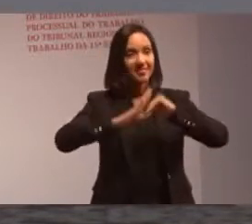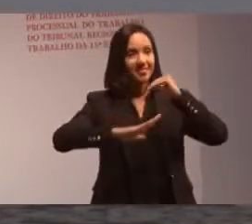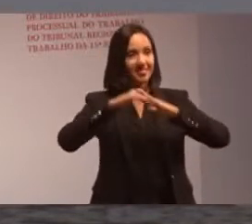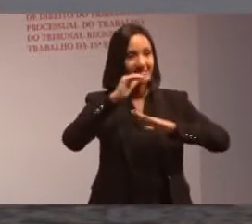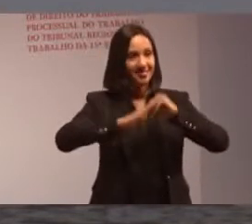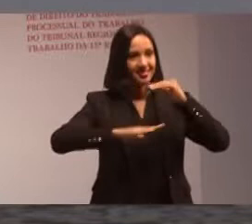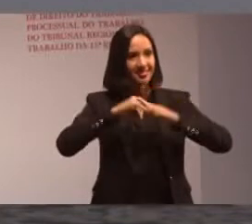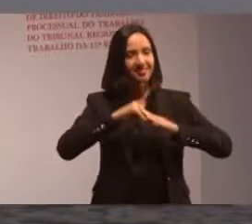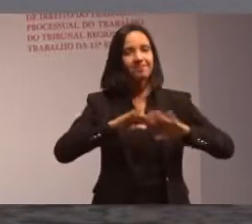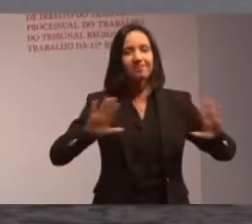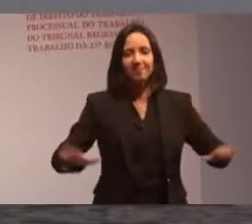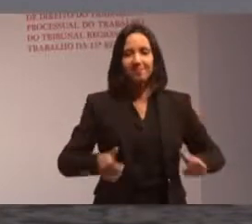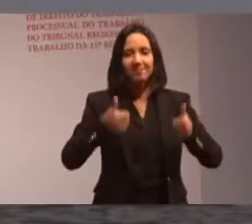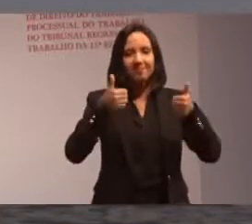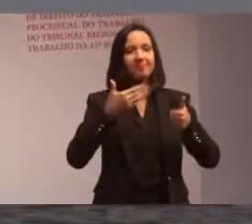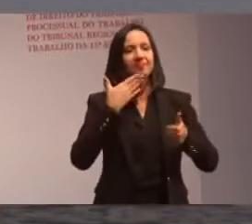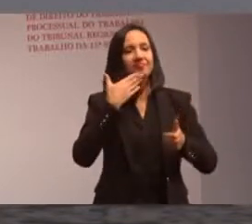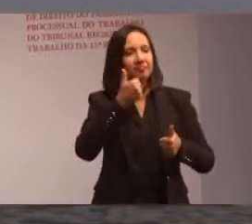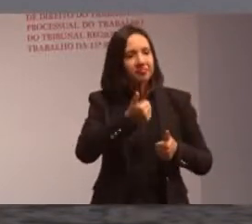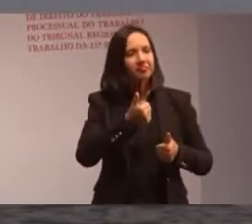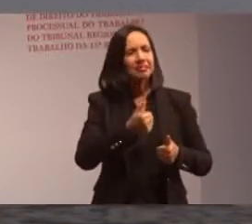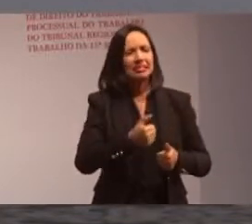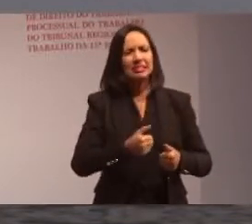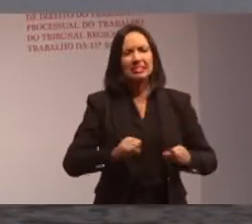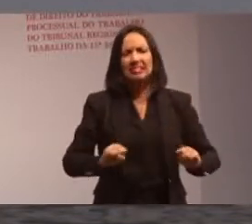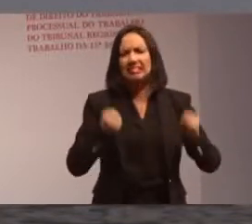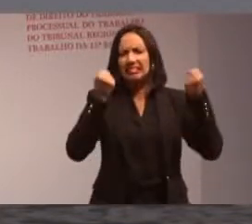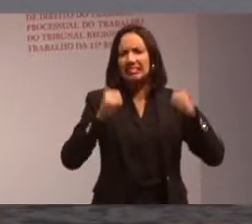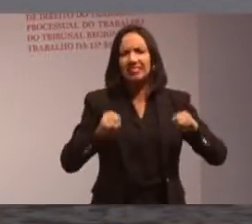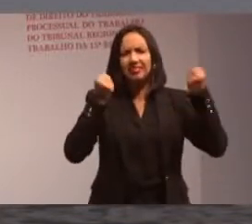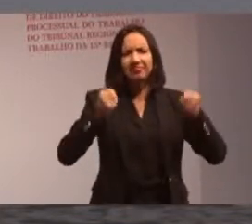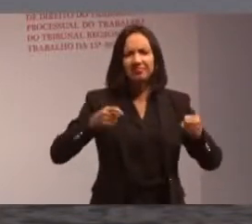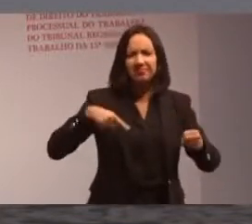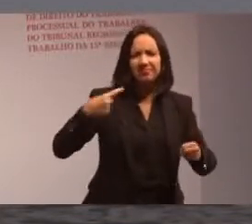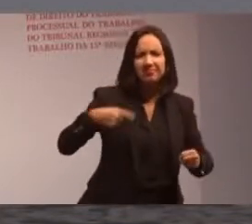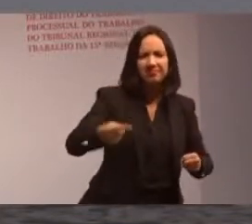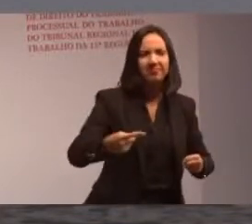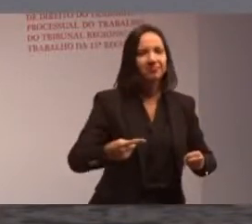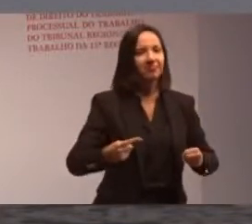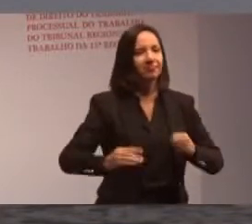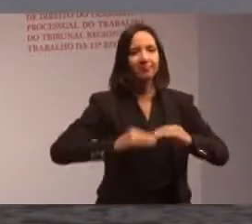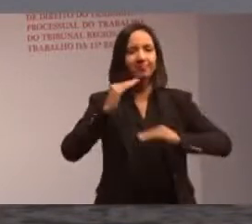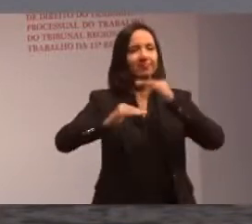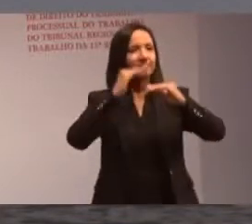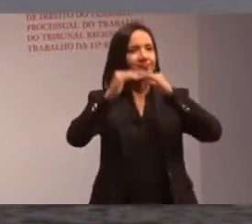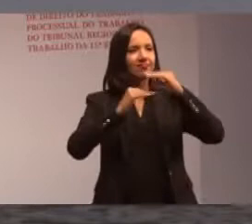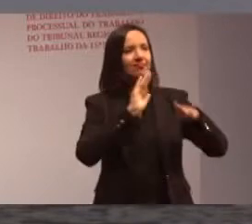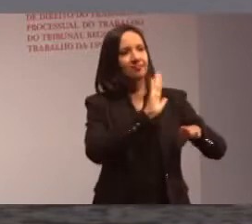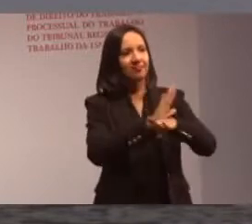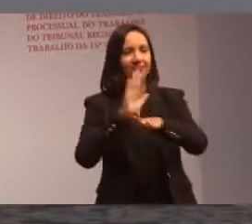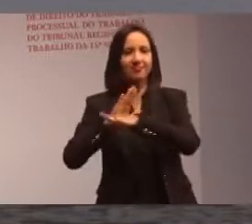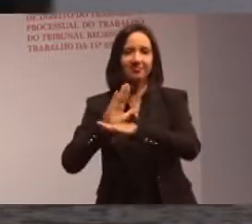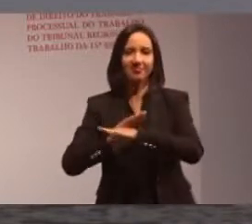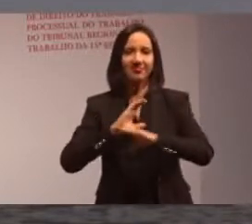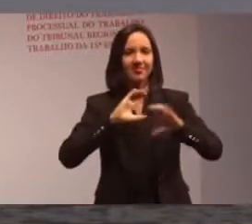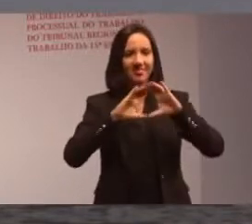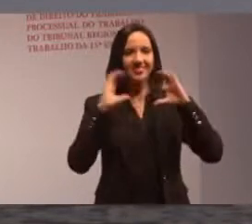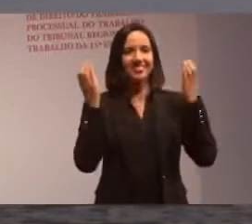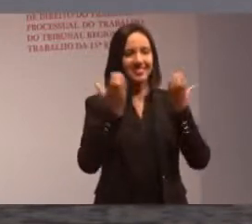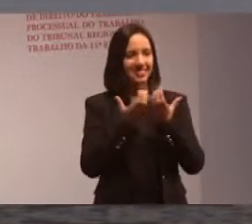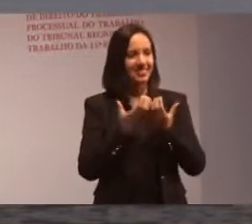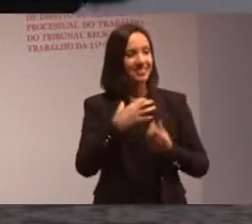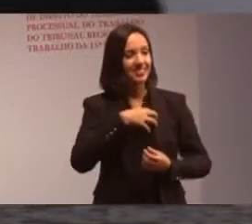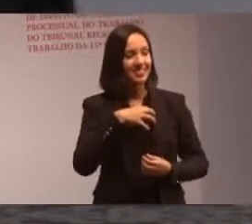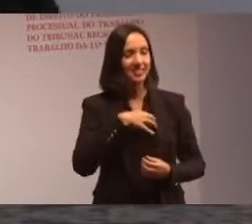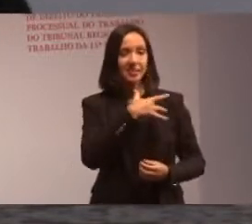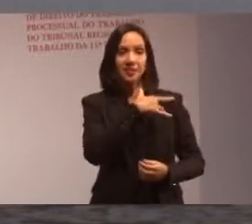habilidades, recuperar-se do estresse rotineiro, ser produtivo e contribuir com a sua comunidade. Esse é o estado